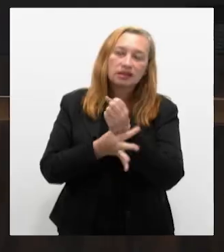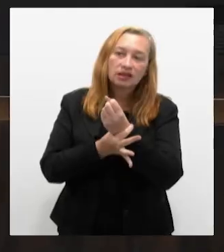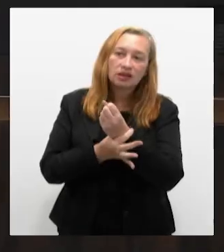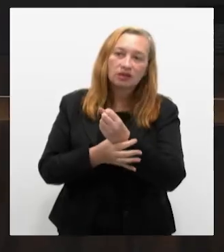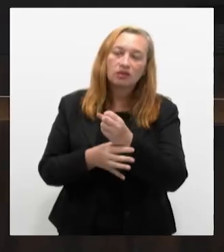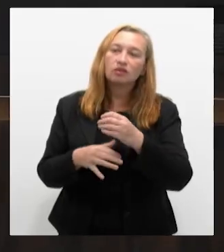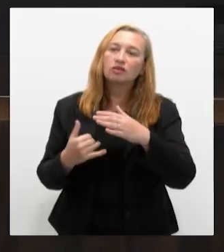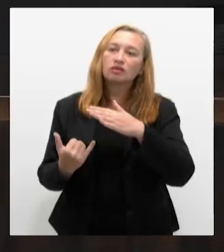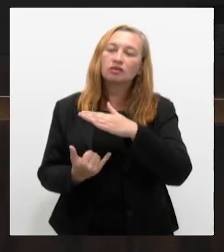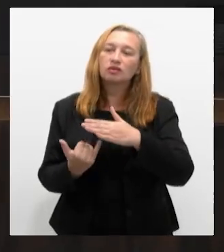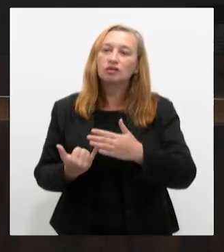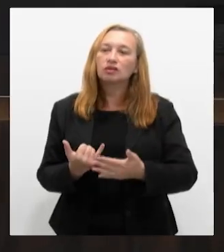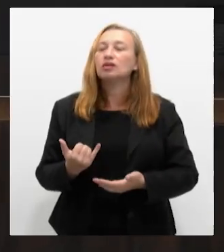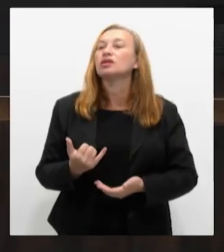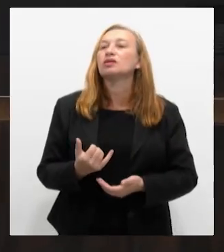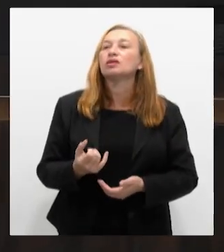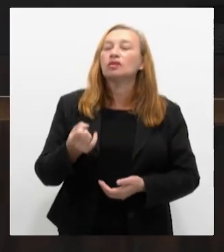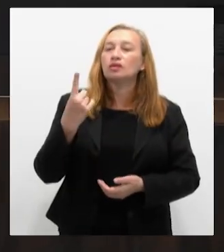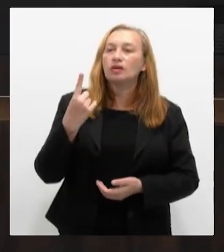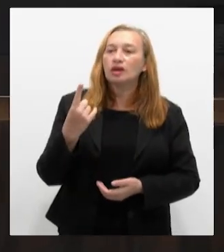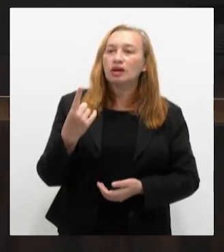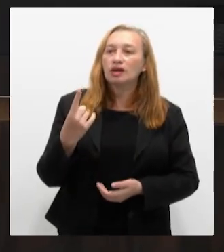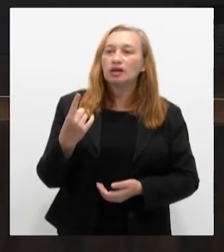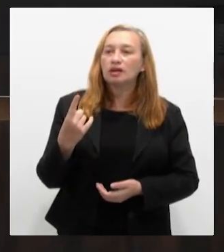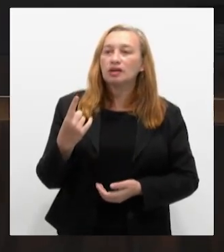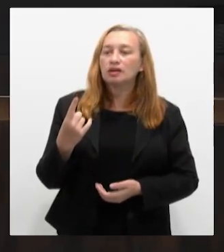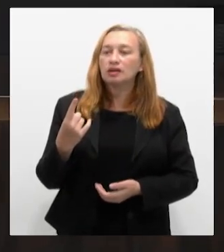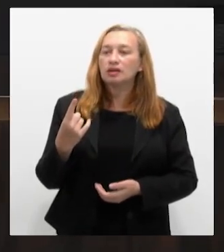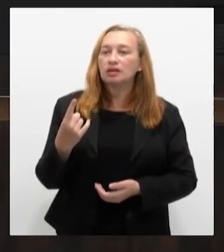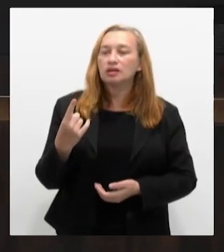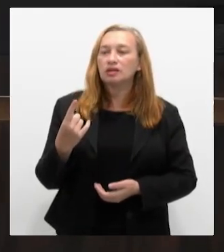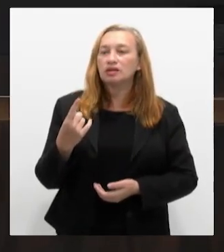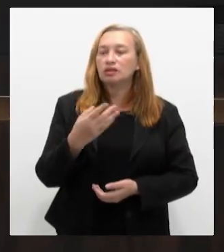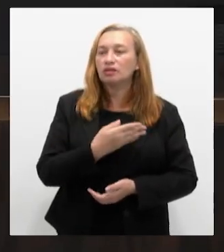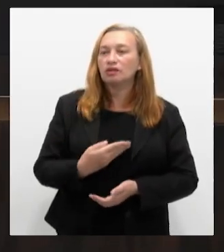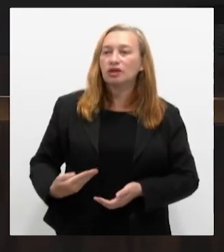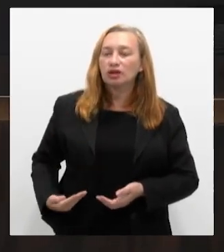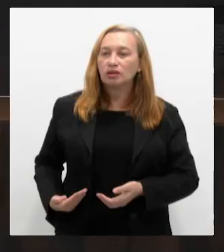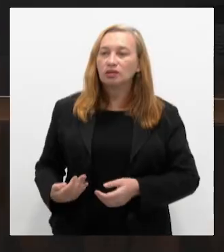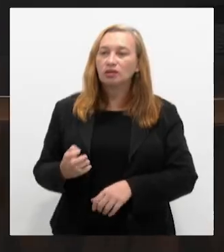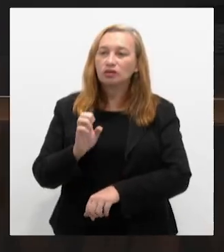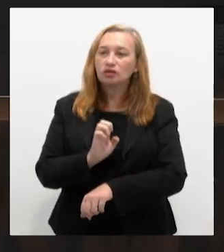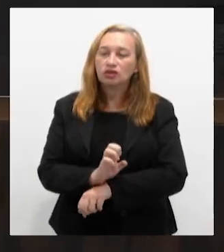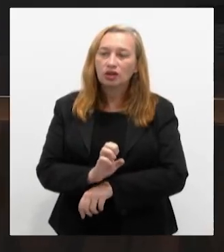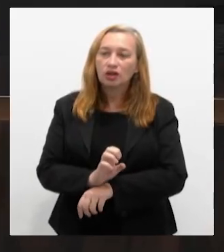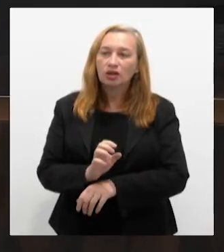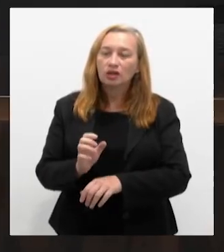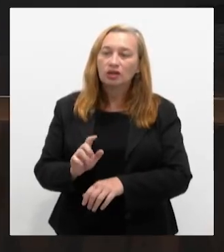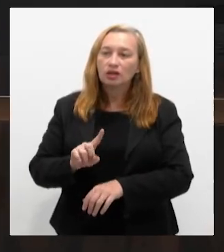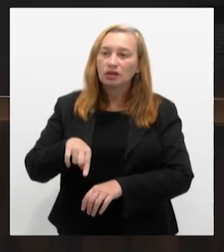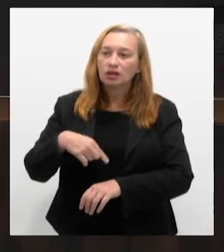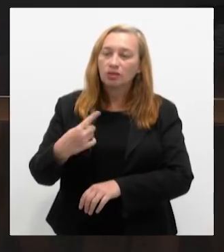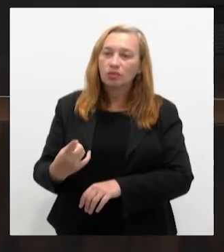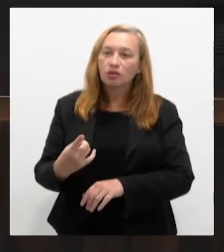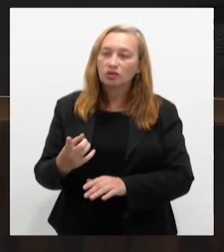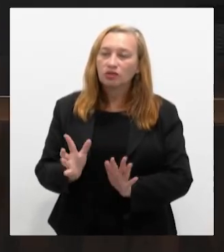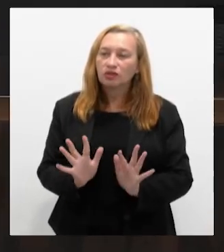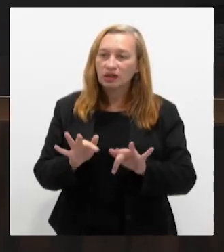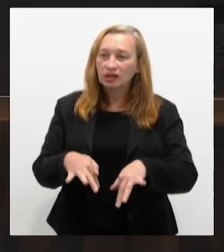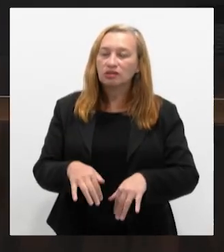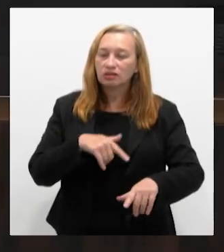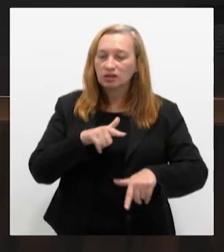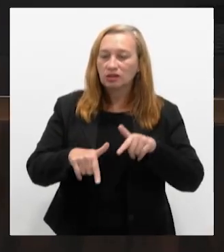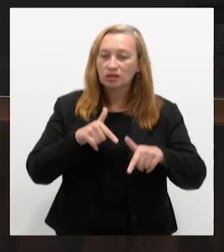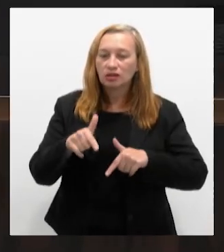do ex-titular do cargo de governador do Estado após o término de seu mandato, pendendo de pareceres das